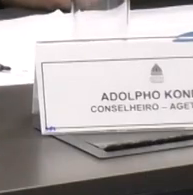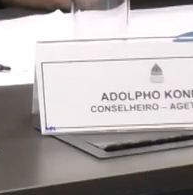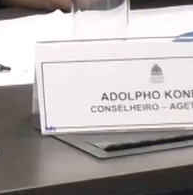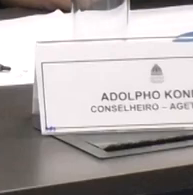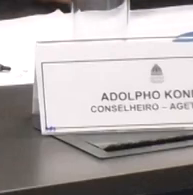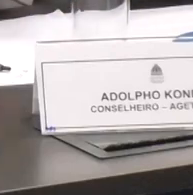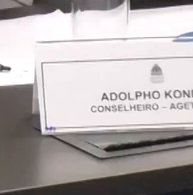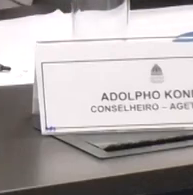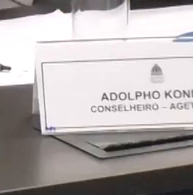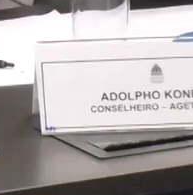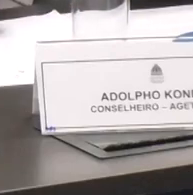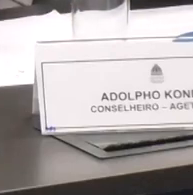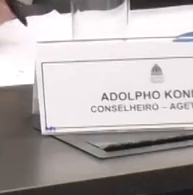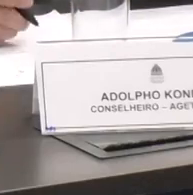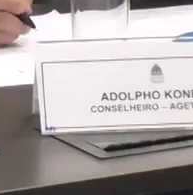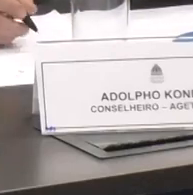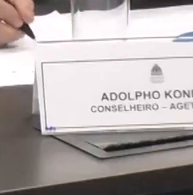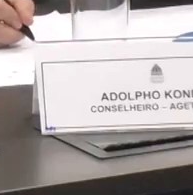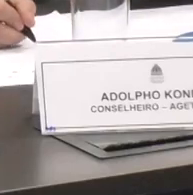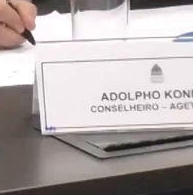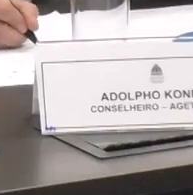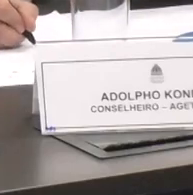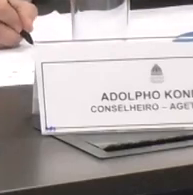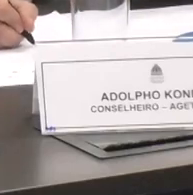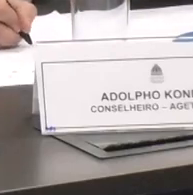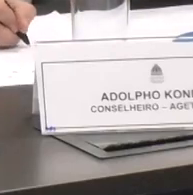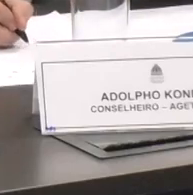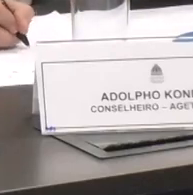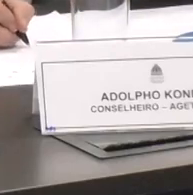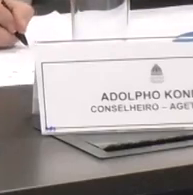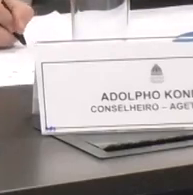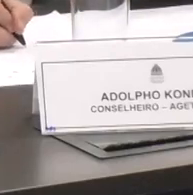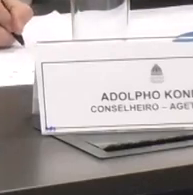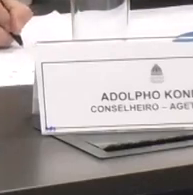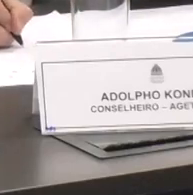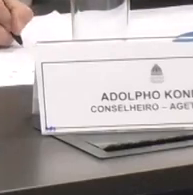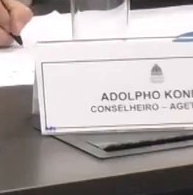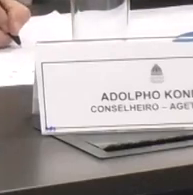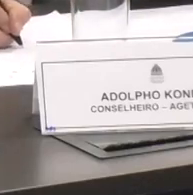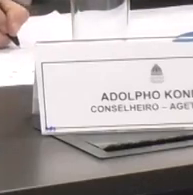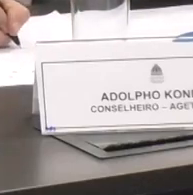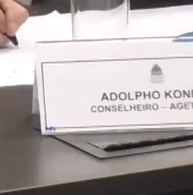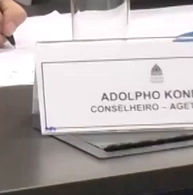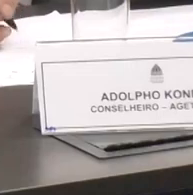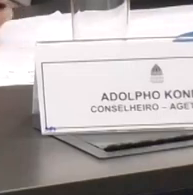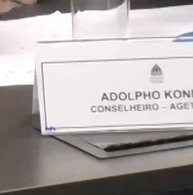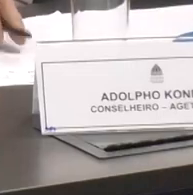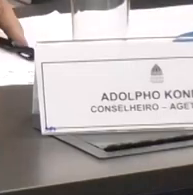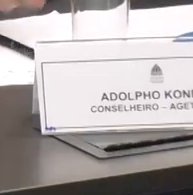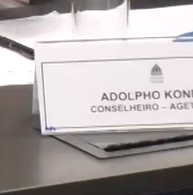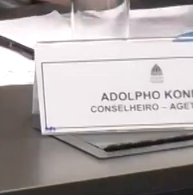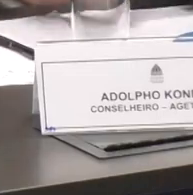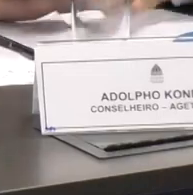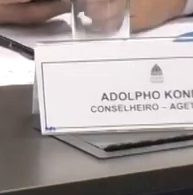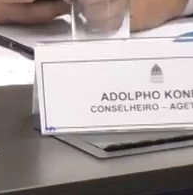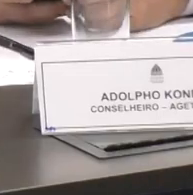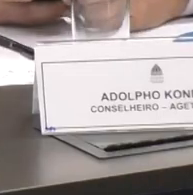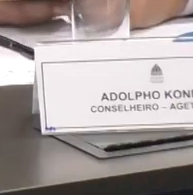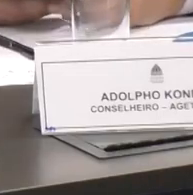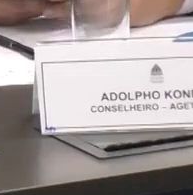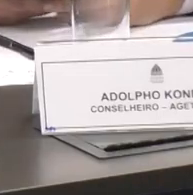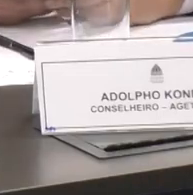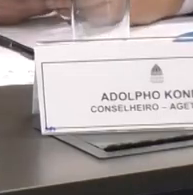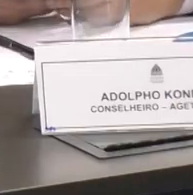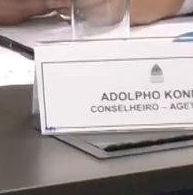o presidente não é nada Pessoal ele sabe o quanto eu gosto dele nós fomos juntos pra agência né como sindicatos